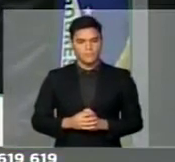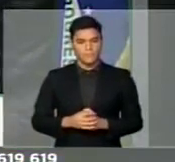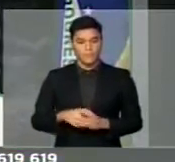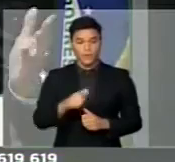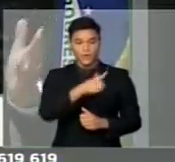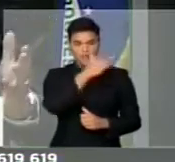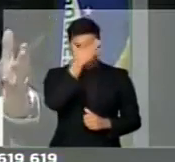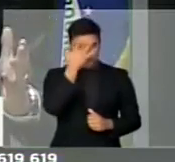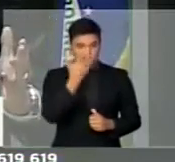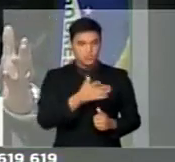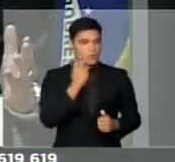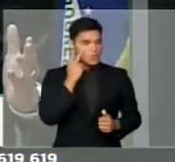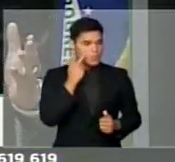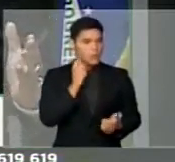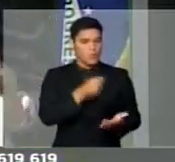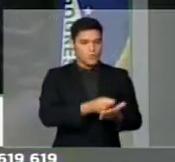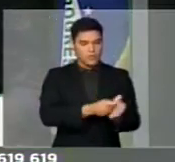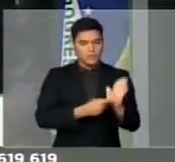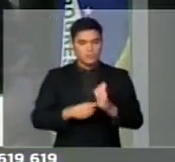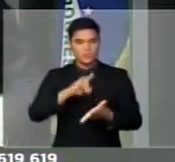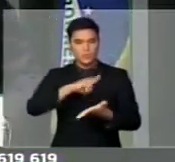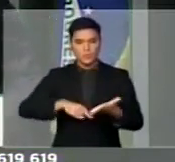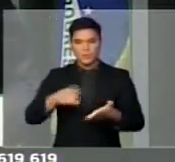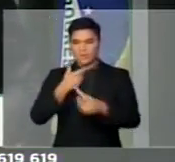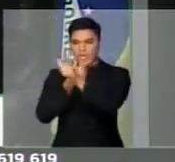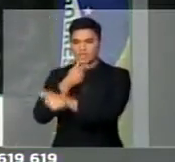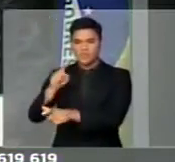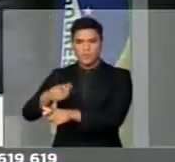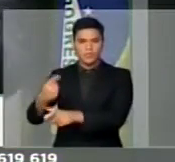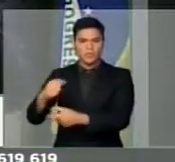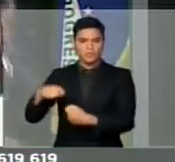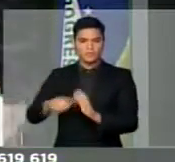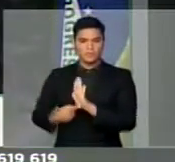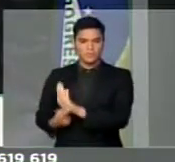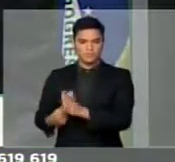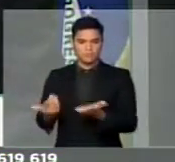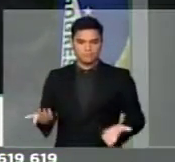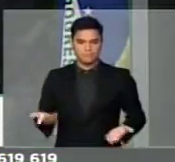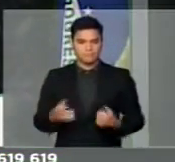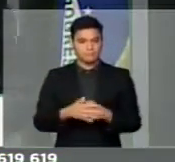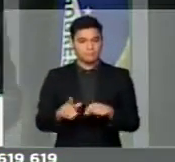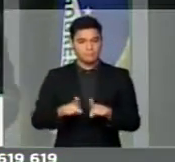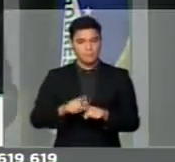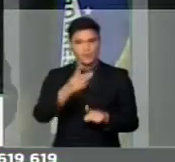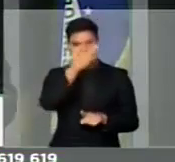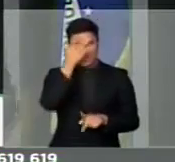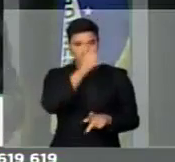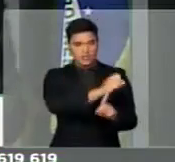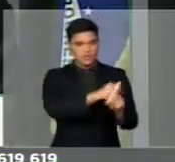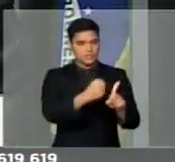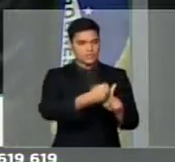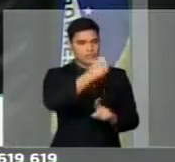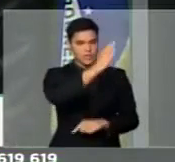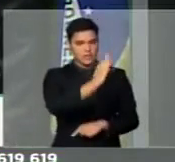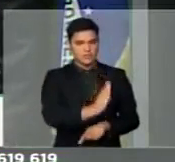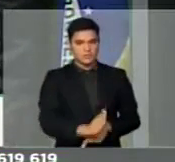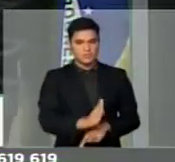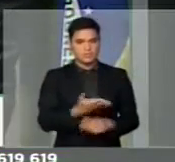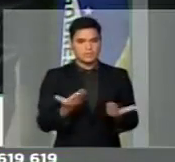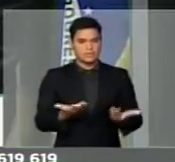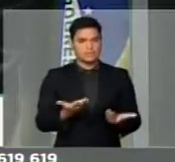brasileiros. Não conseguimos, senhor presidente. E, infelizmente, o Brasil todo, os cidadãos brasileiros, cidadãs